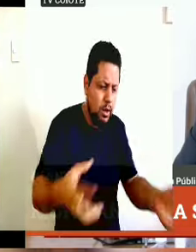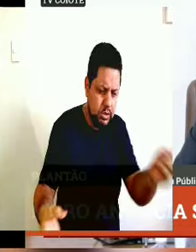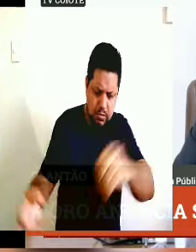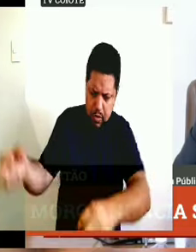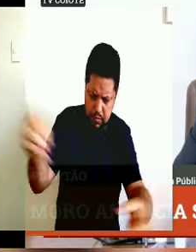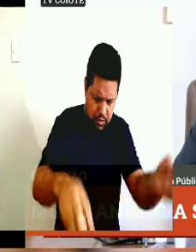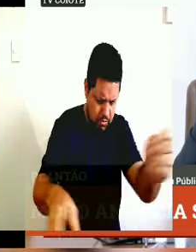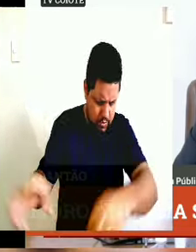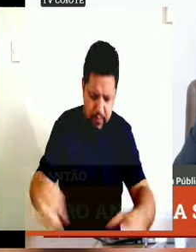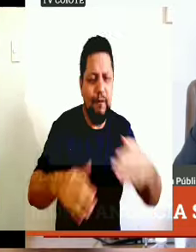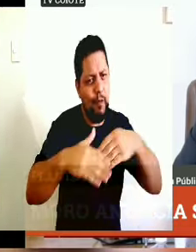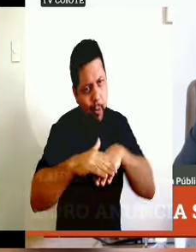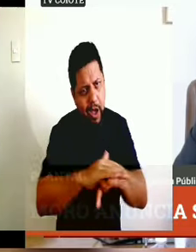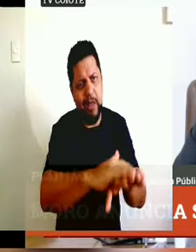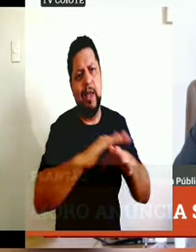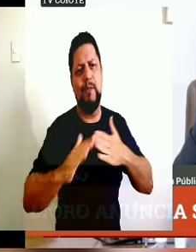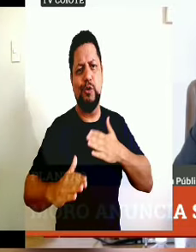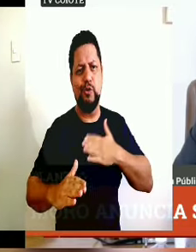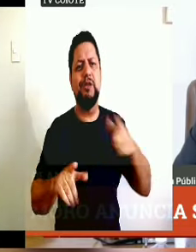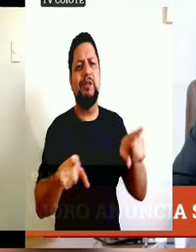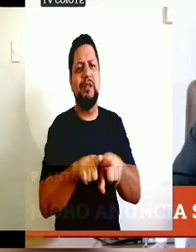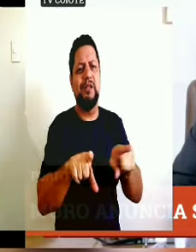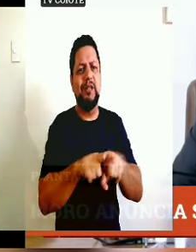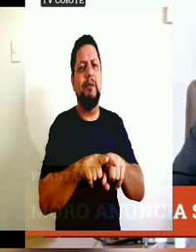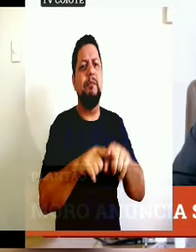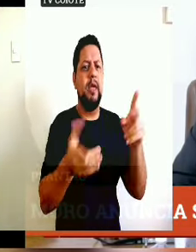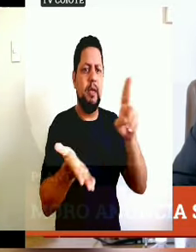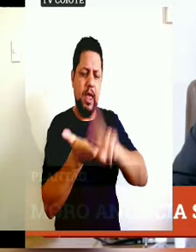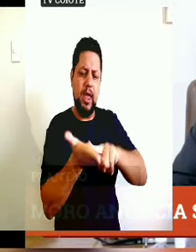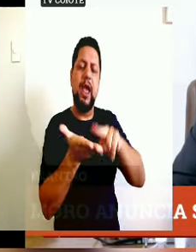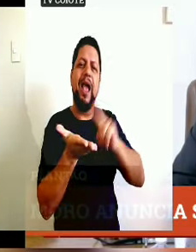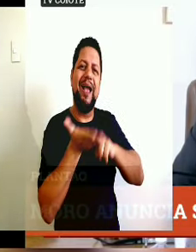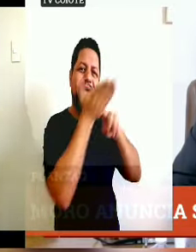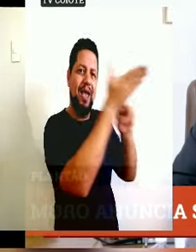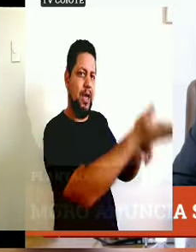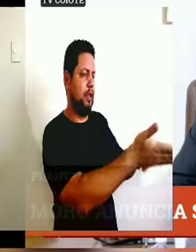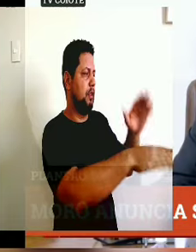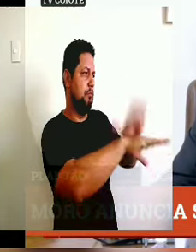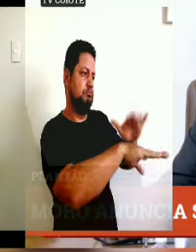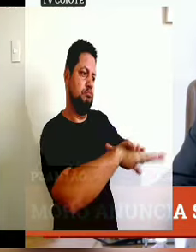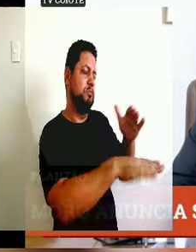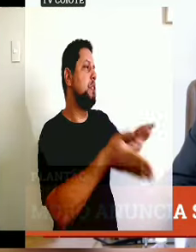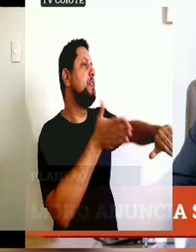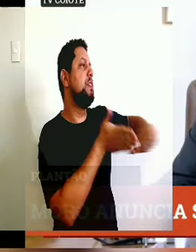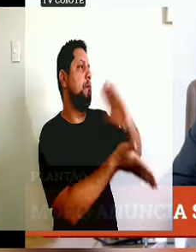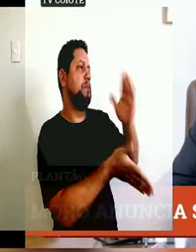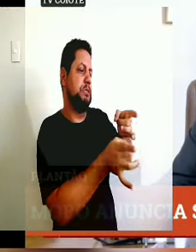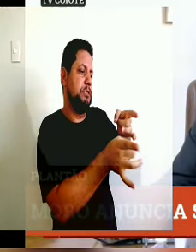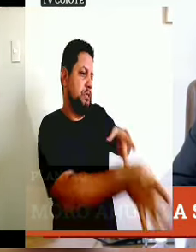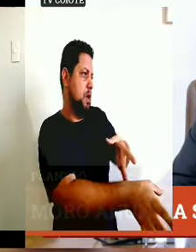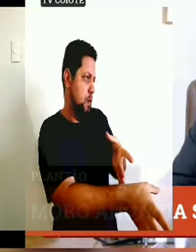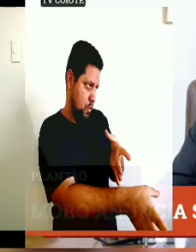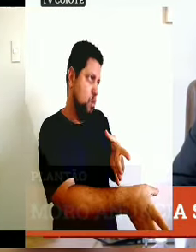vou providenciar aqui o meu caminhamento da minha carta de demissão. Eu, infelizmente, não tenho